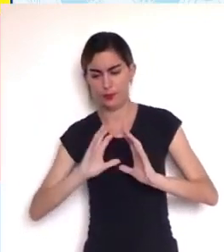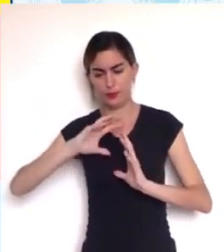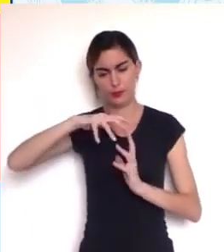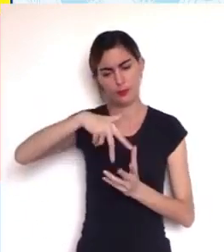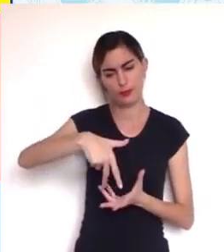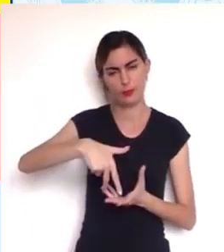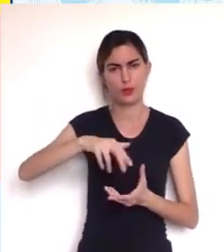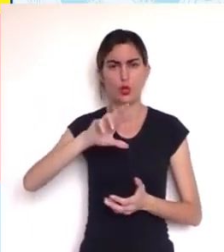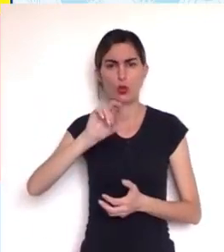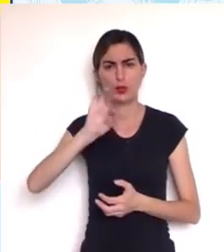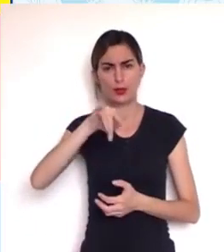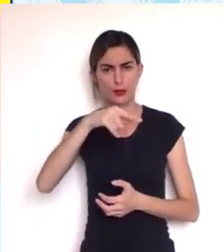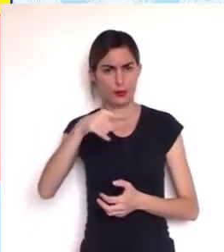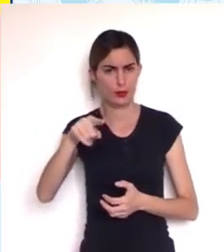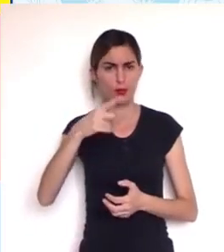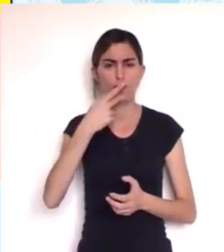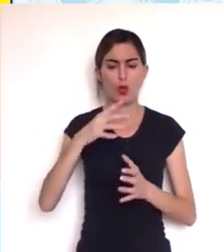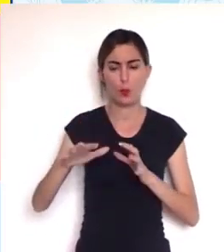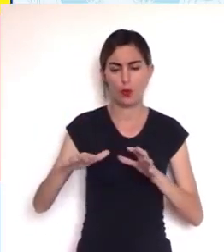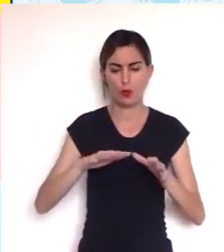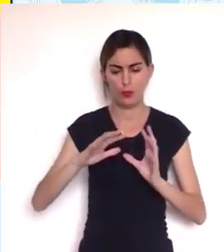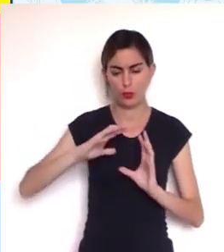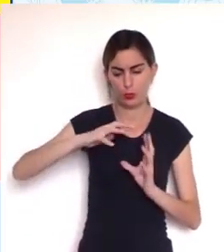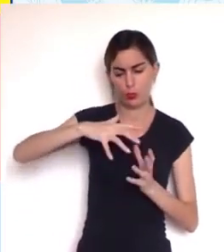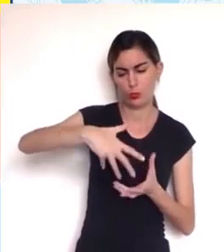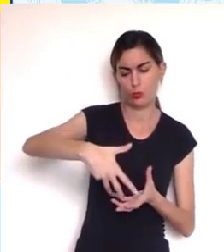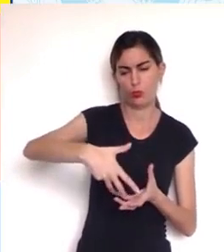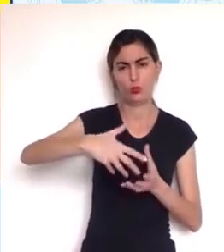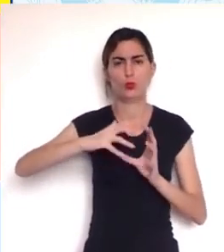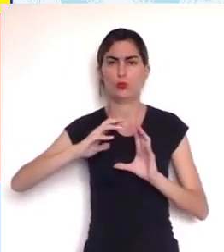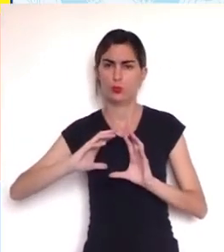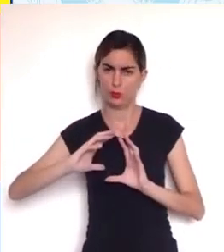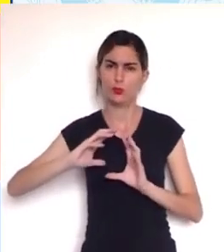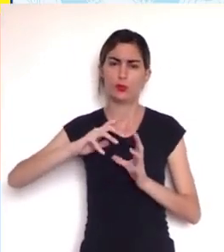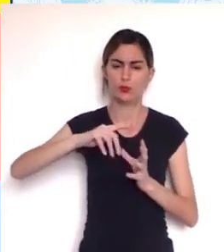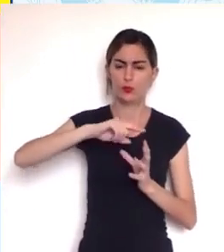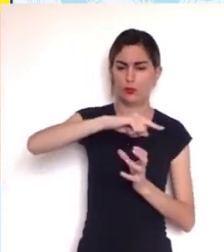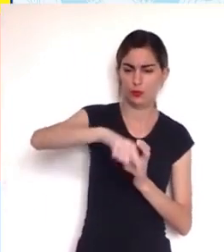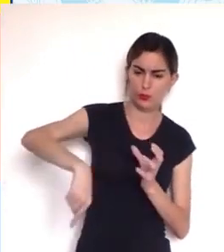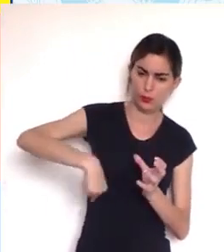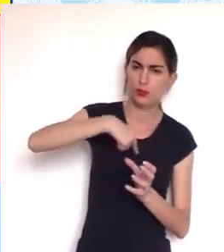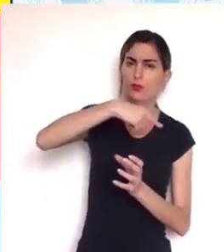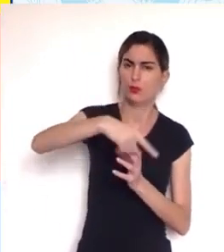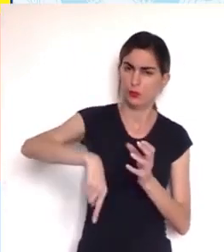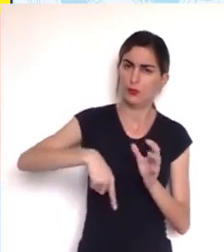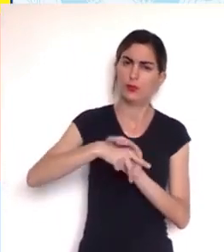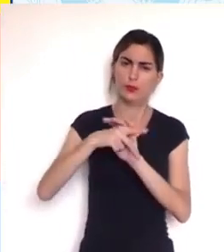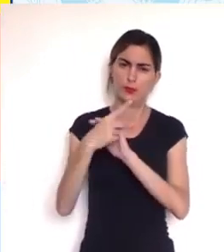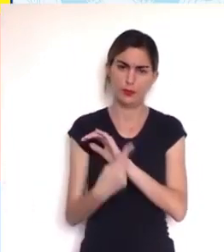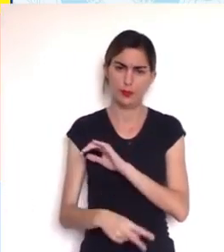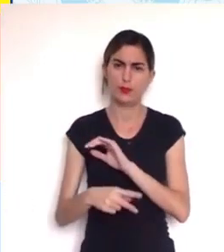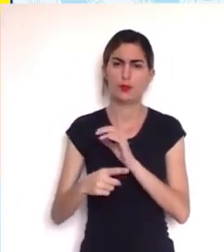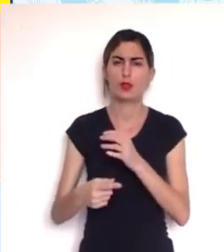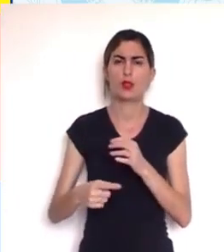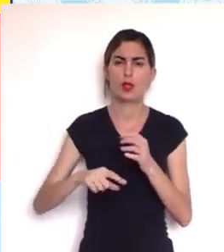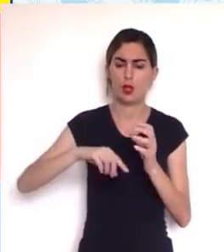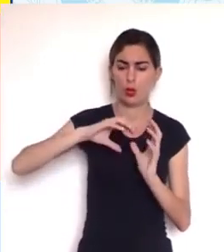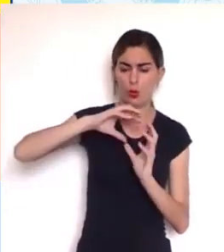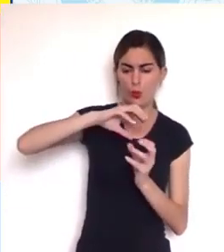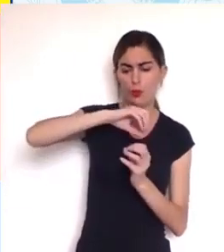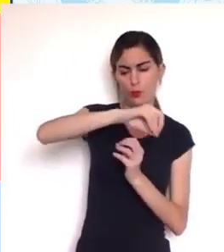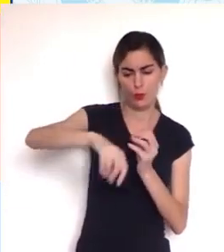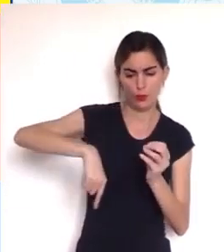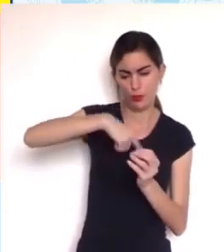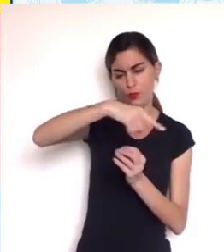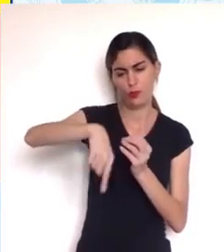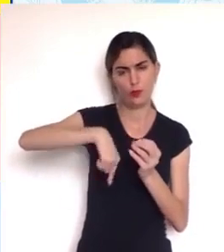fala de rotação, se fala do movimento que a Terra faz em torno de si mesmo. Ela vai rodar,